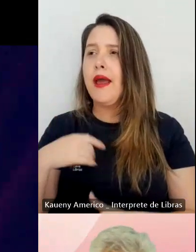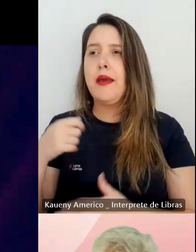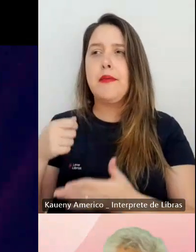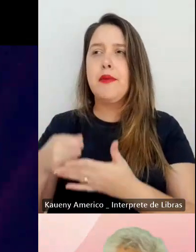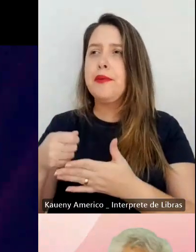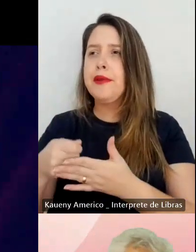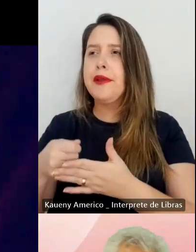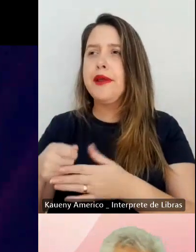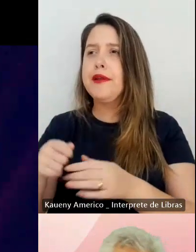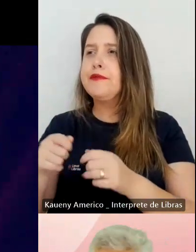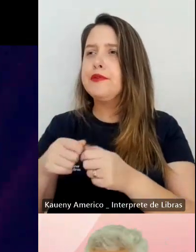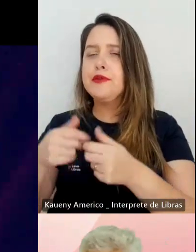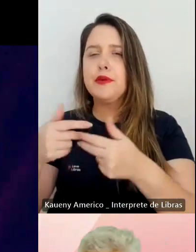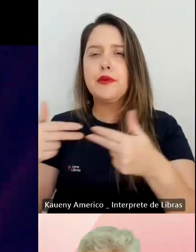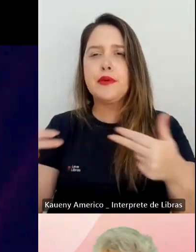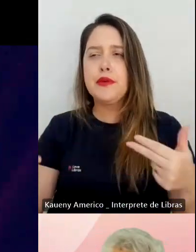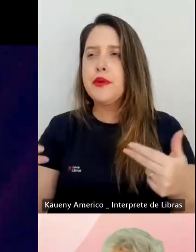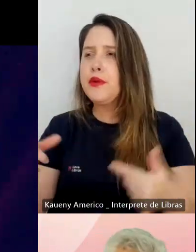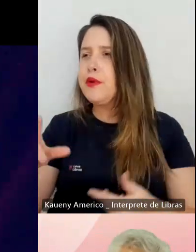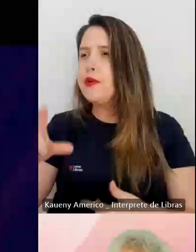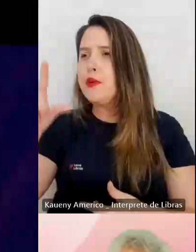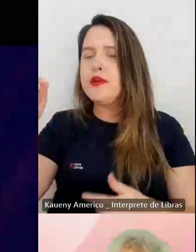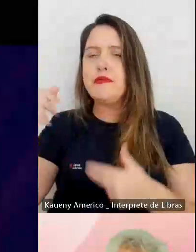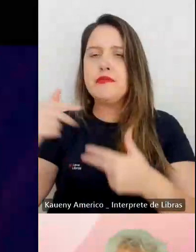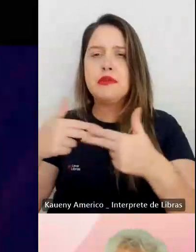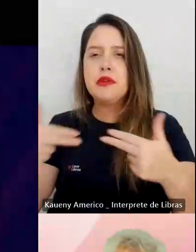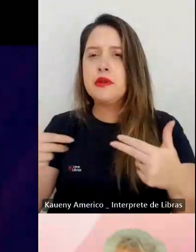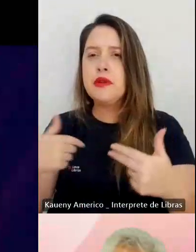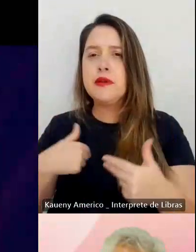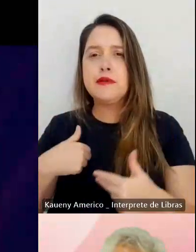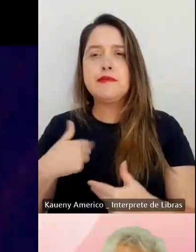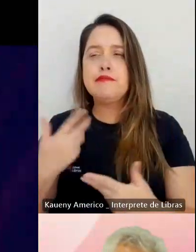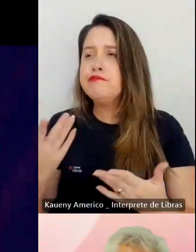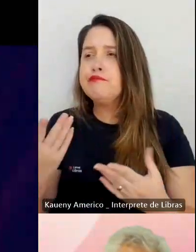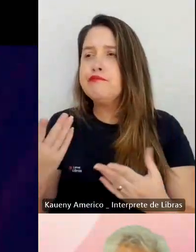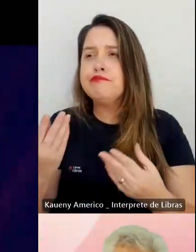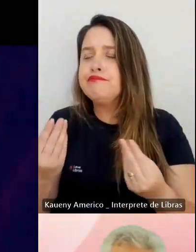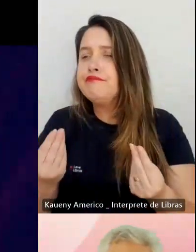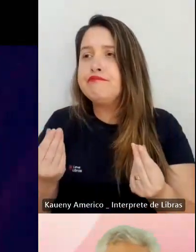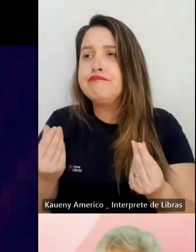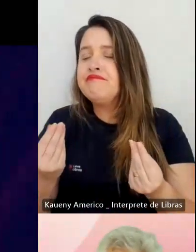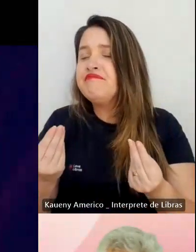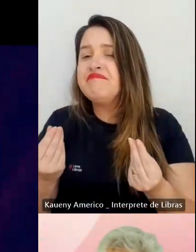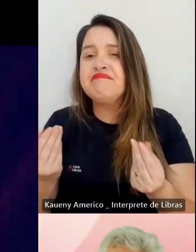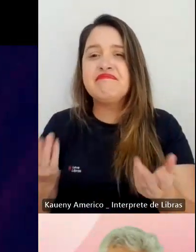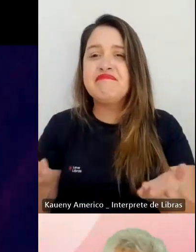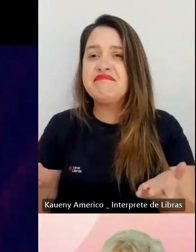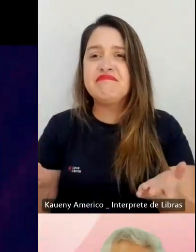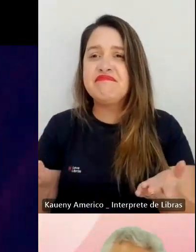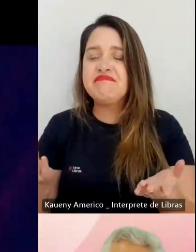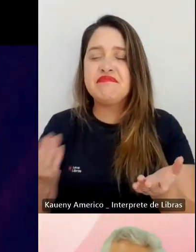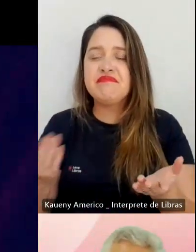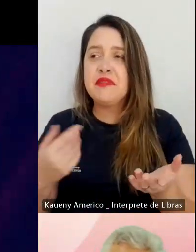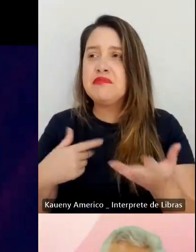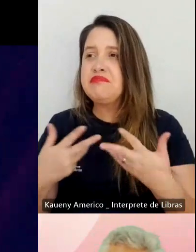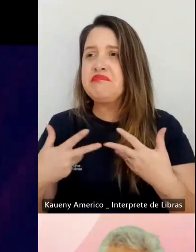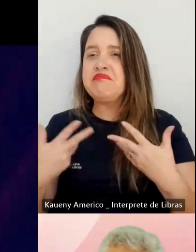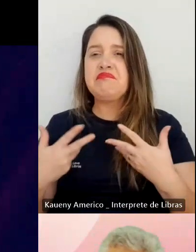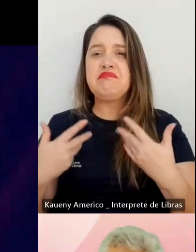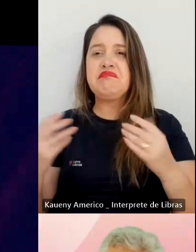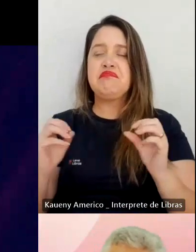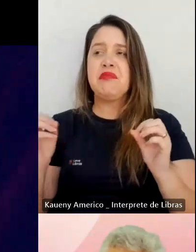coisa ou escolhi fazer alguma coisa que eu não tenho nem tanta Proximidade. Provavelmente em algum momento você